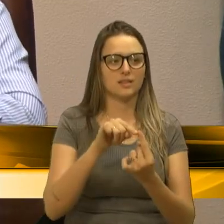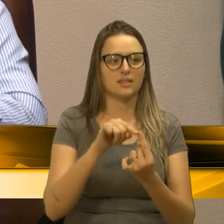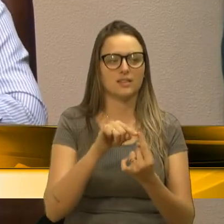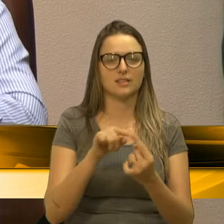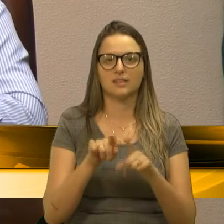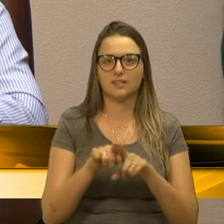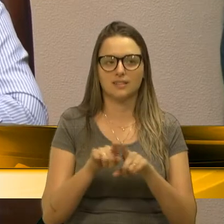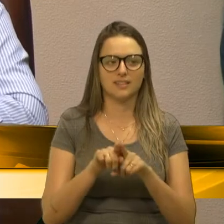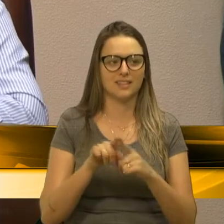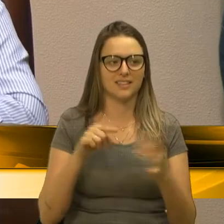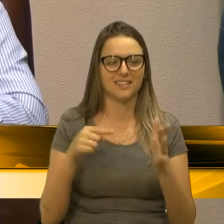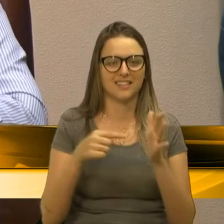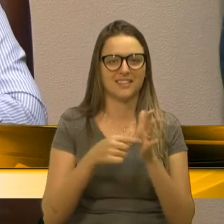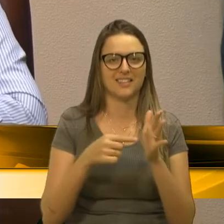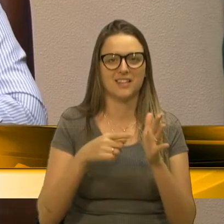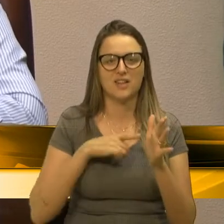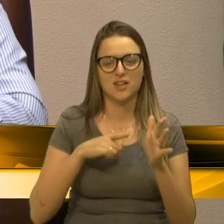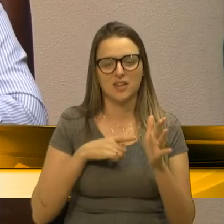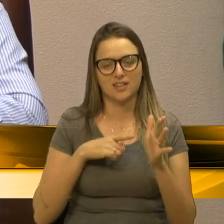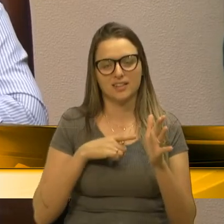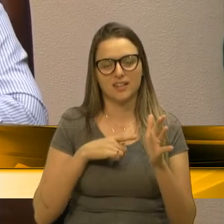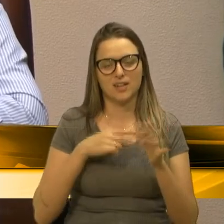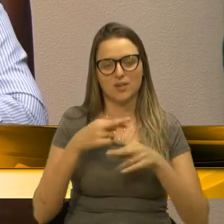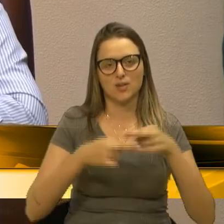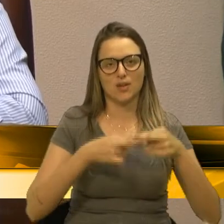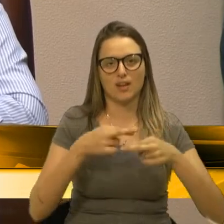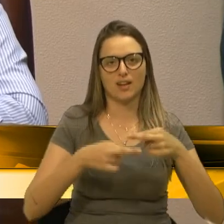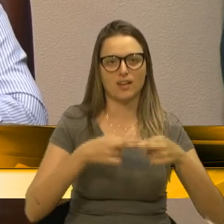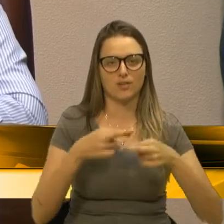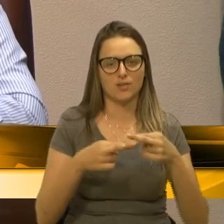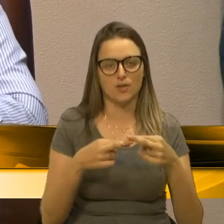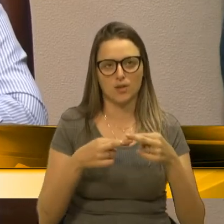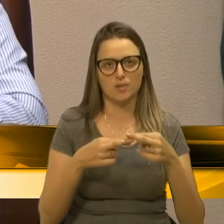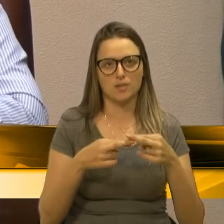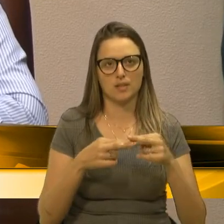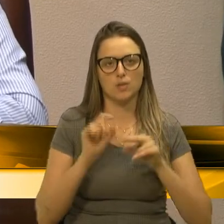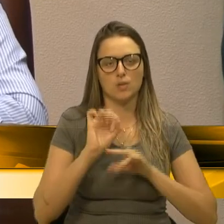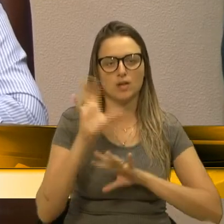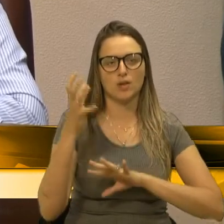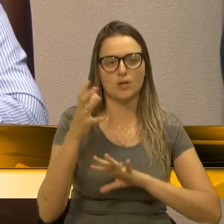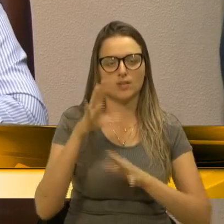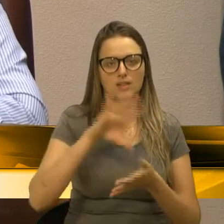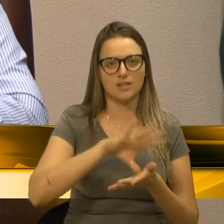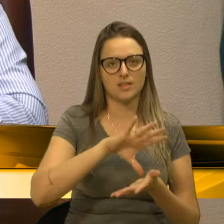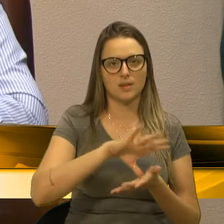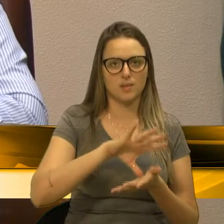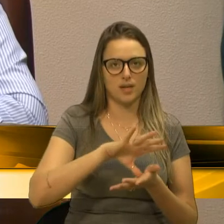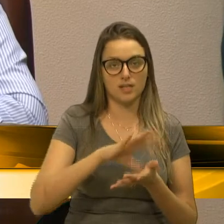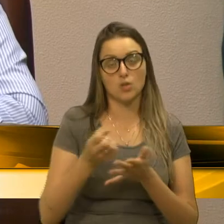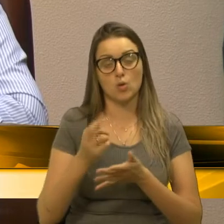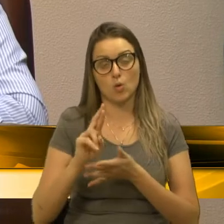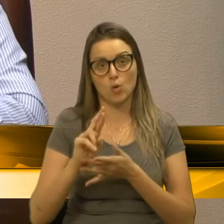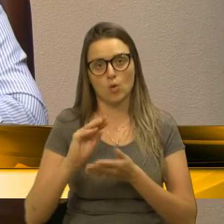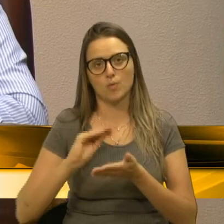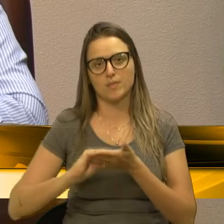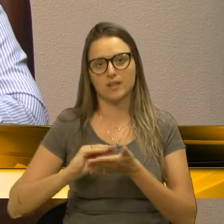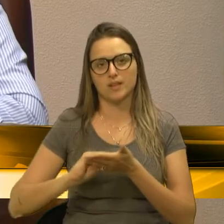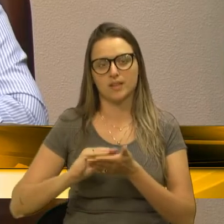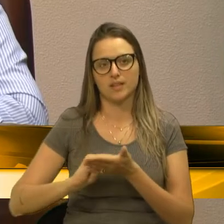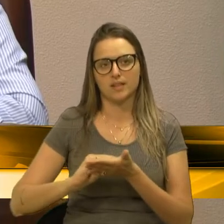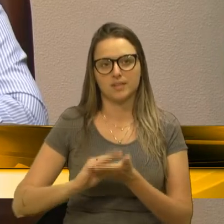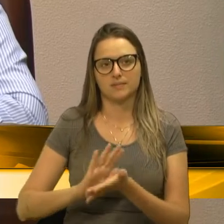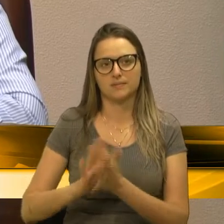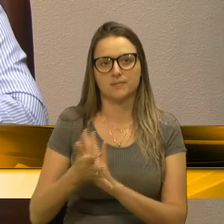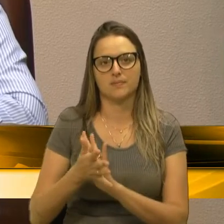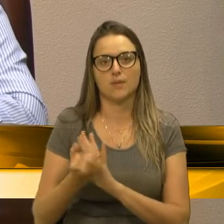pode caracterizá-la como em razão da reforma das intervenções a ocorrer na praça ou por ato de discriminação, tanto quanto como a questão